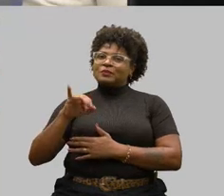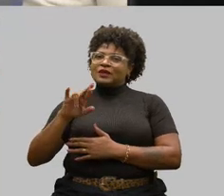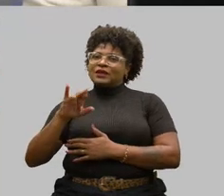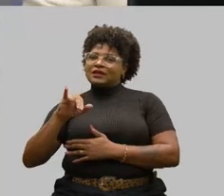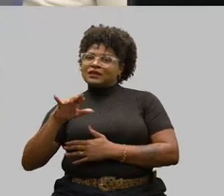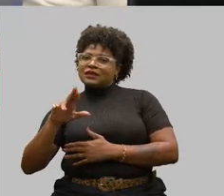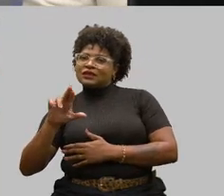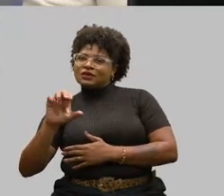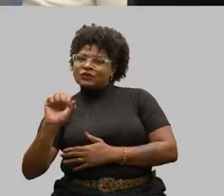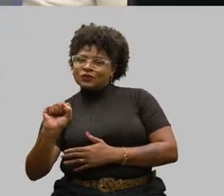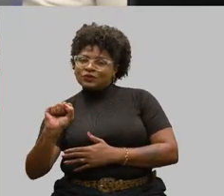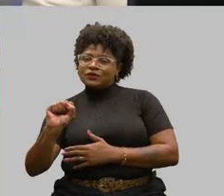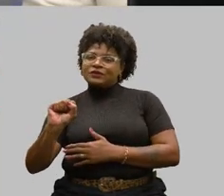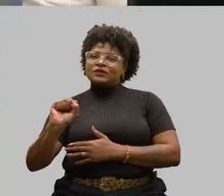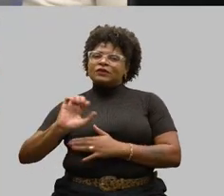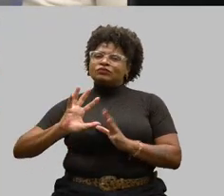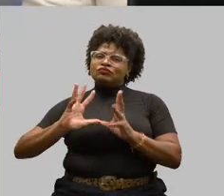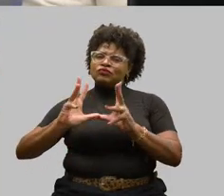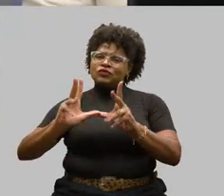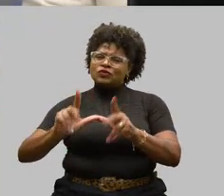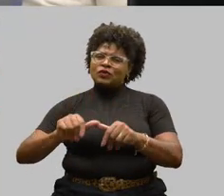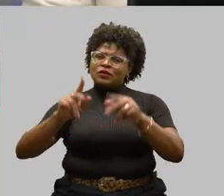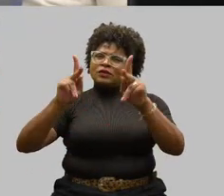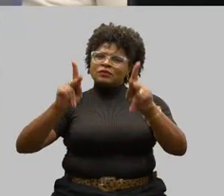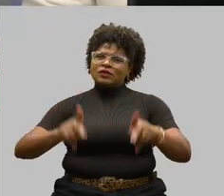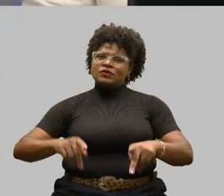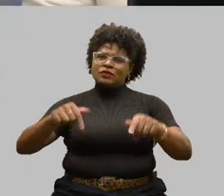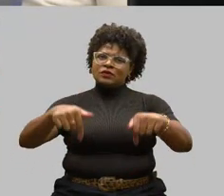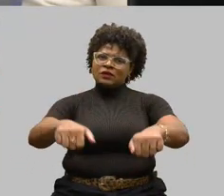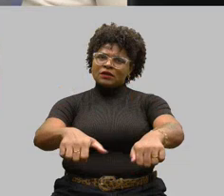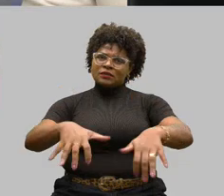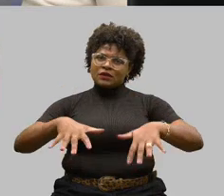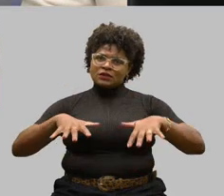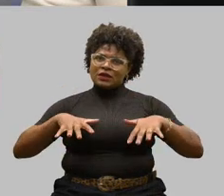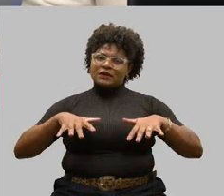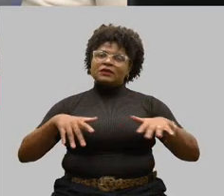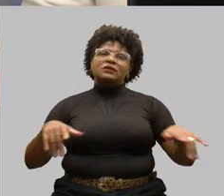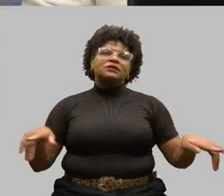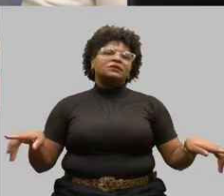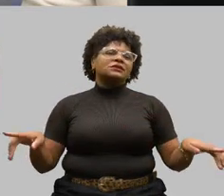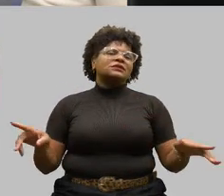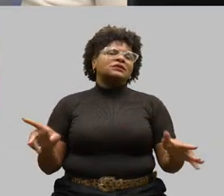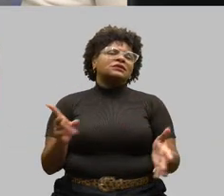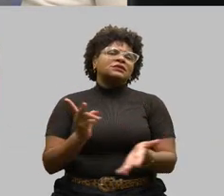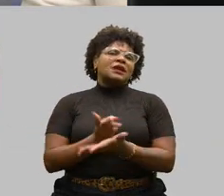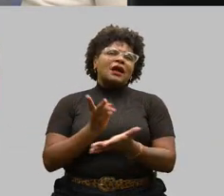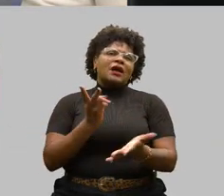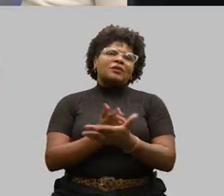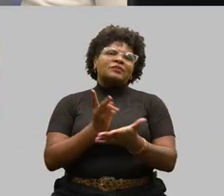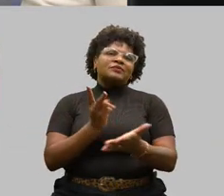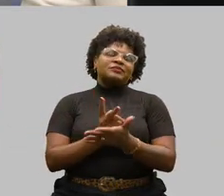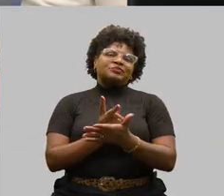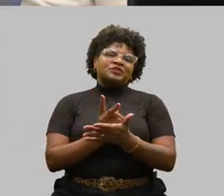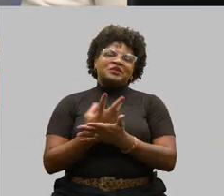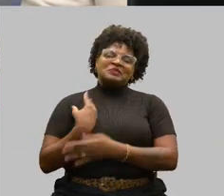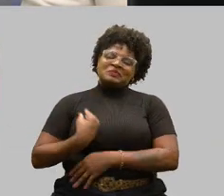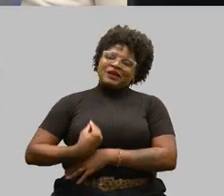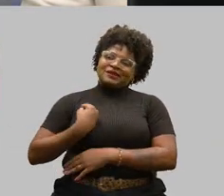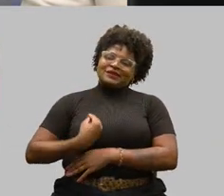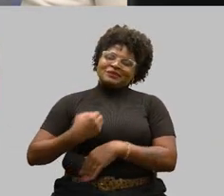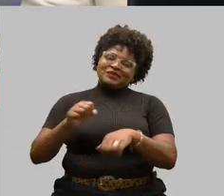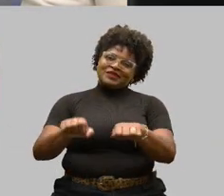quero dizer que a gente sempre sai de uma audiência muito melhores